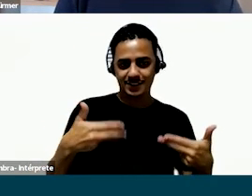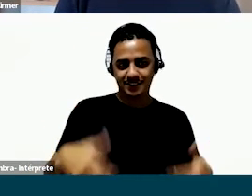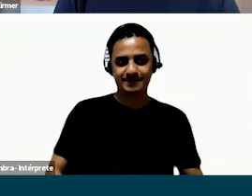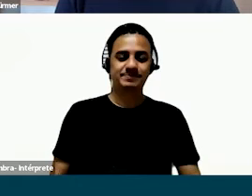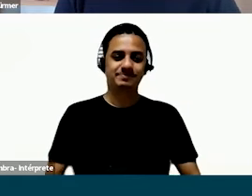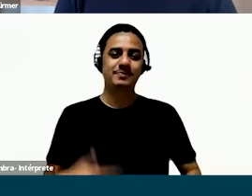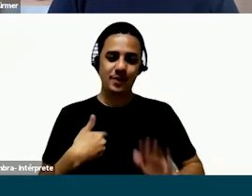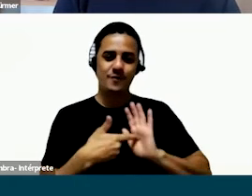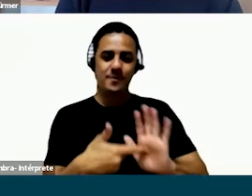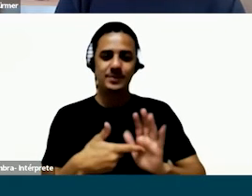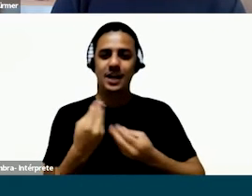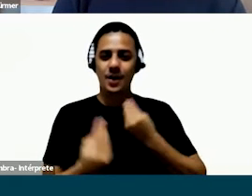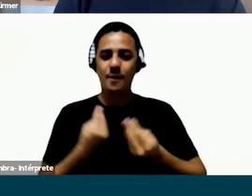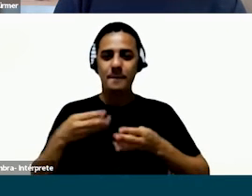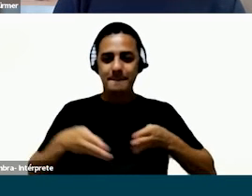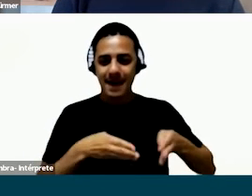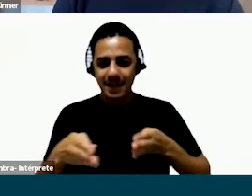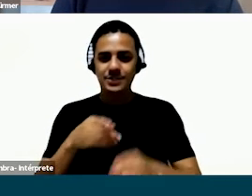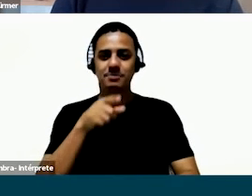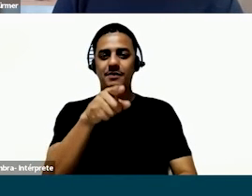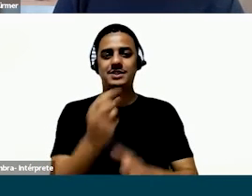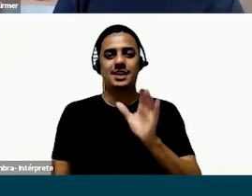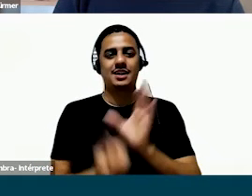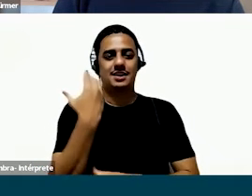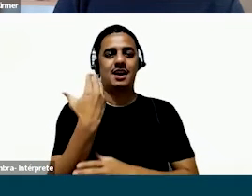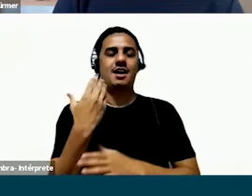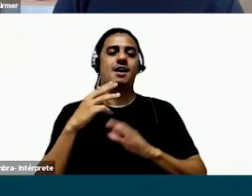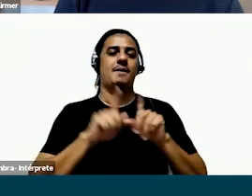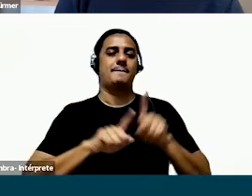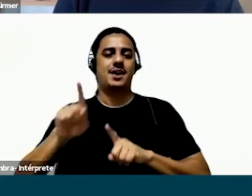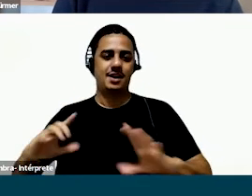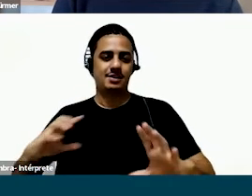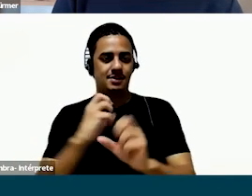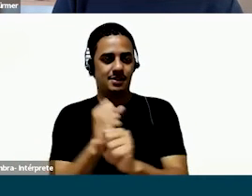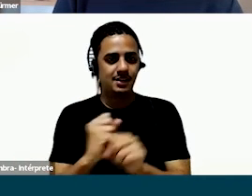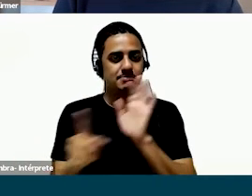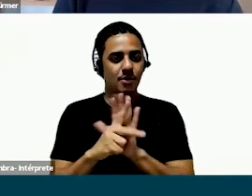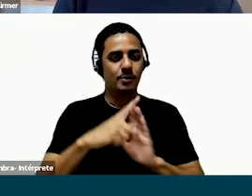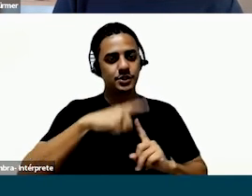mostrar o que eu considero que são os passos que você deve seguir para conseguir construir métricas leading no seu time.